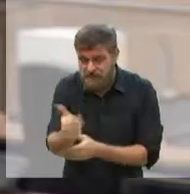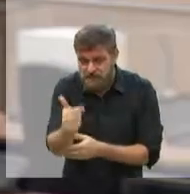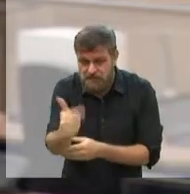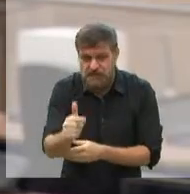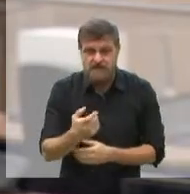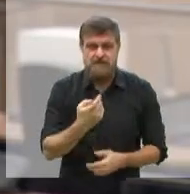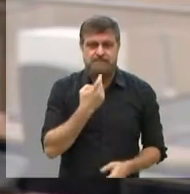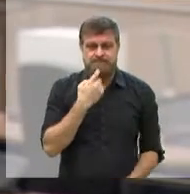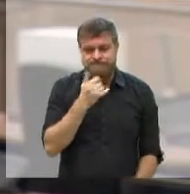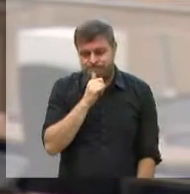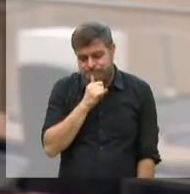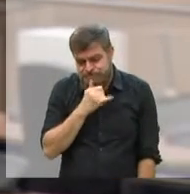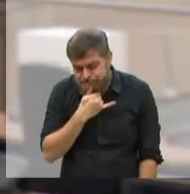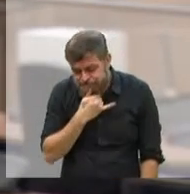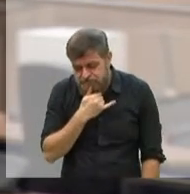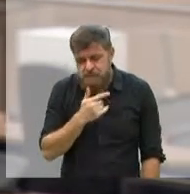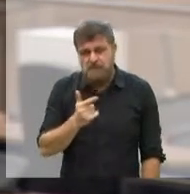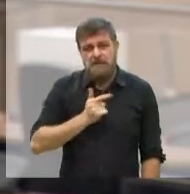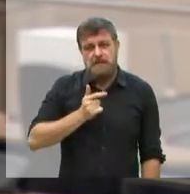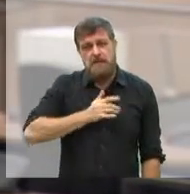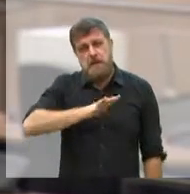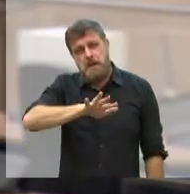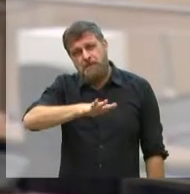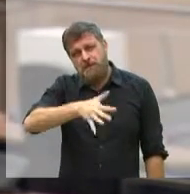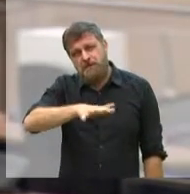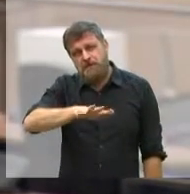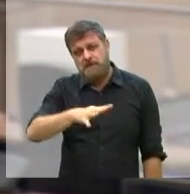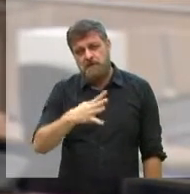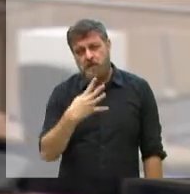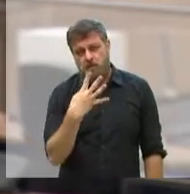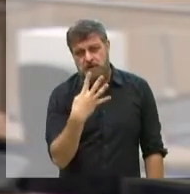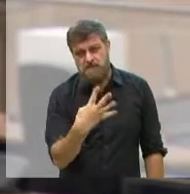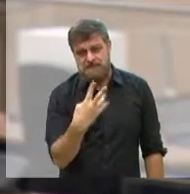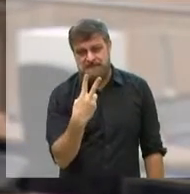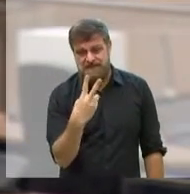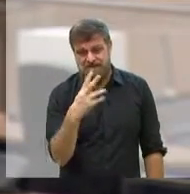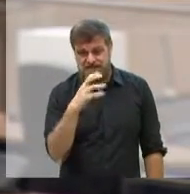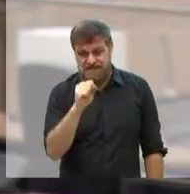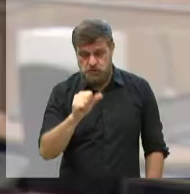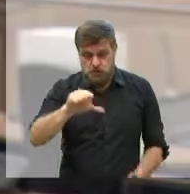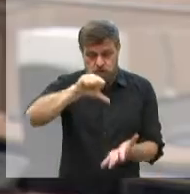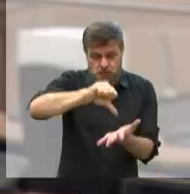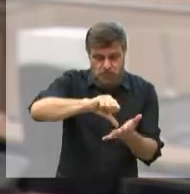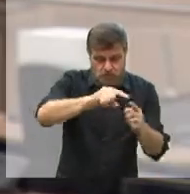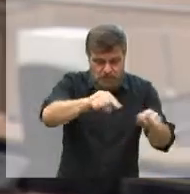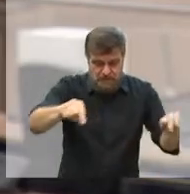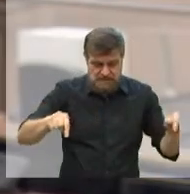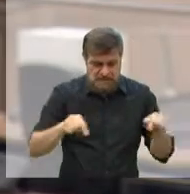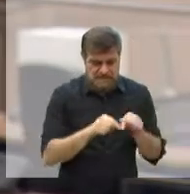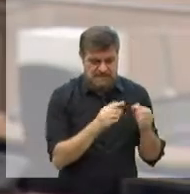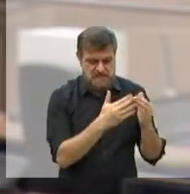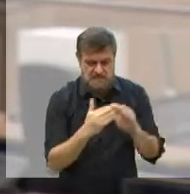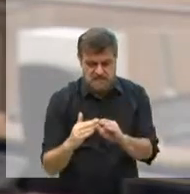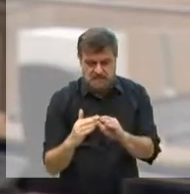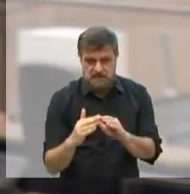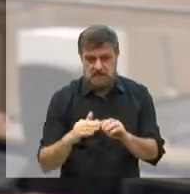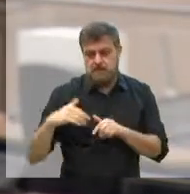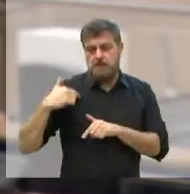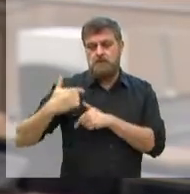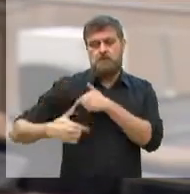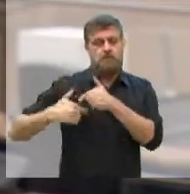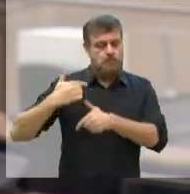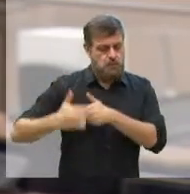Campinas, infelizmente, nós temos em torno de 428 núcleos e favelas. Então é um trabalho muito